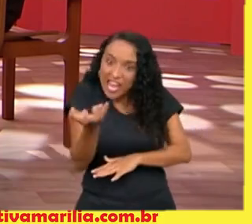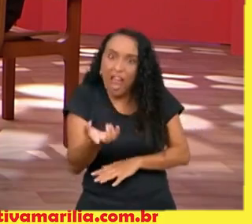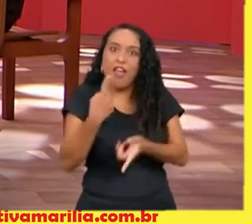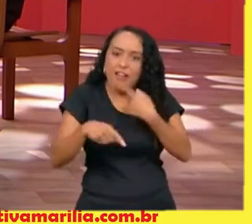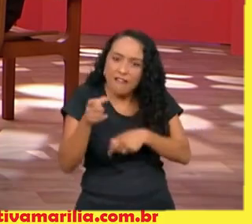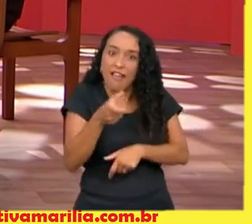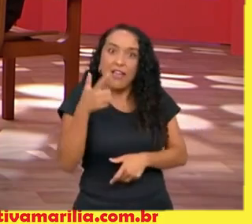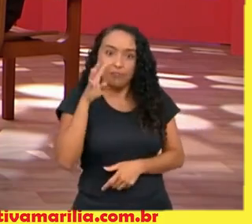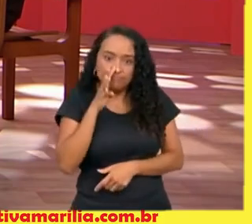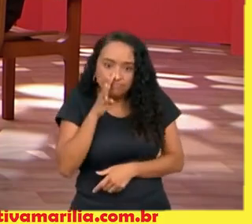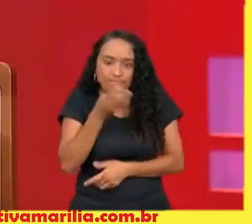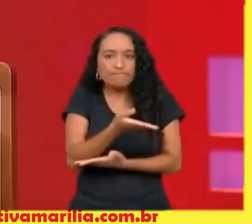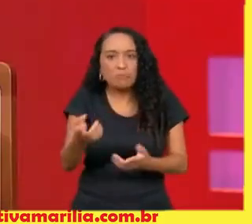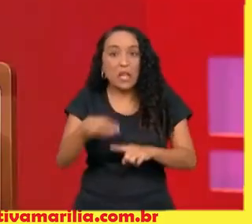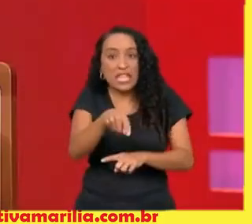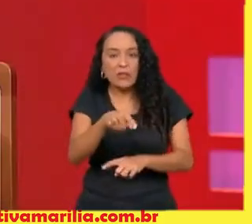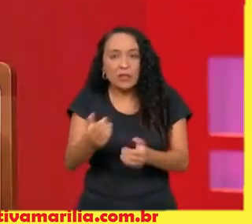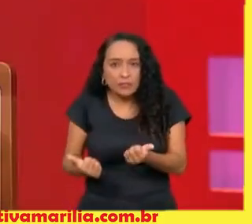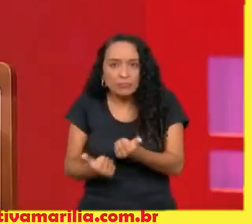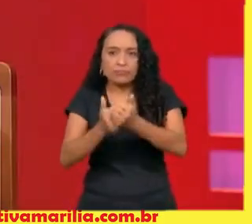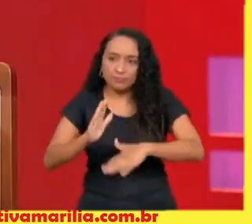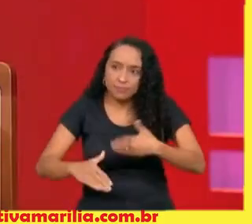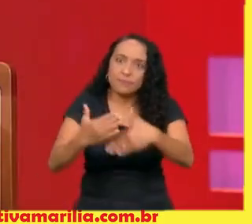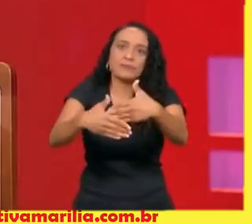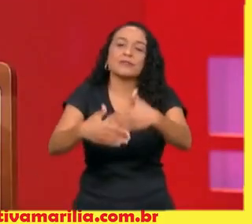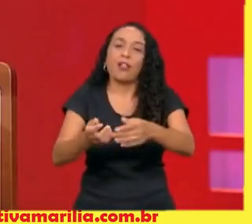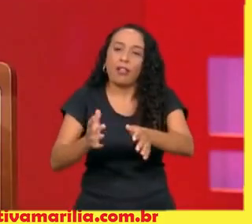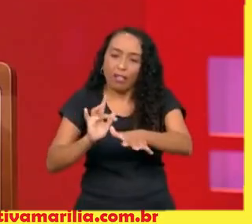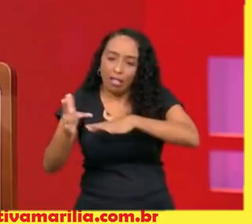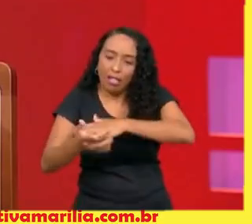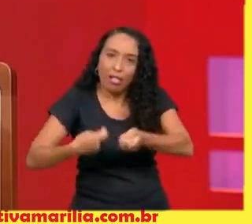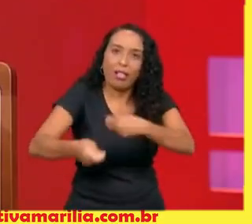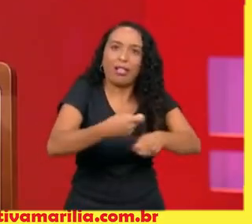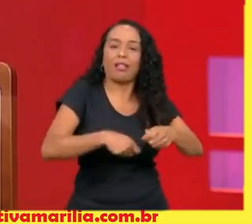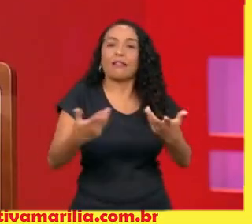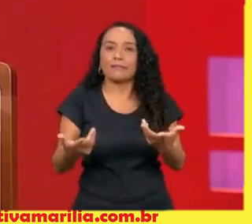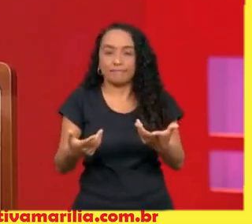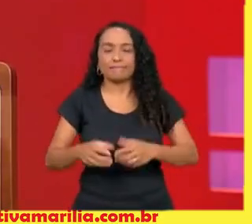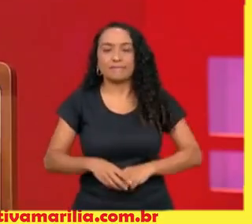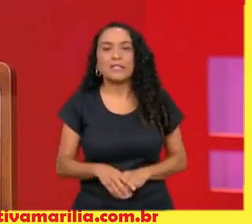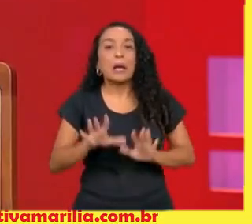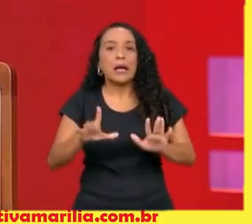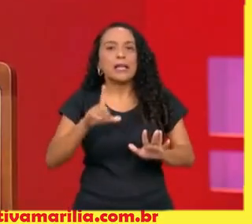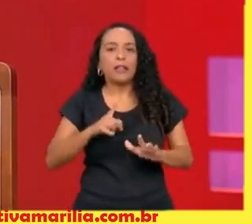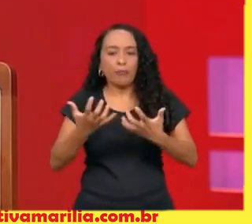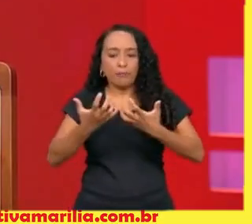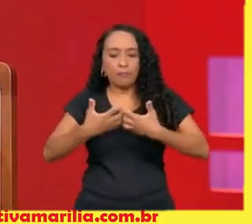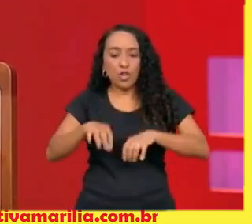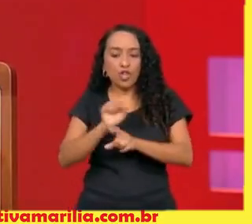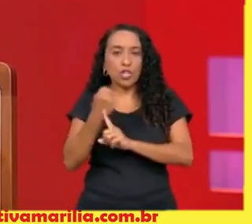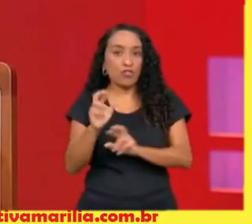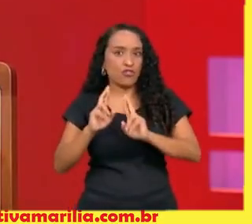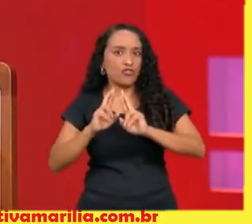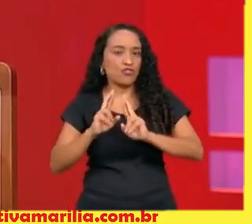circo pegue fogo. Porque é esse engajamento que faz o custo da publicidade aumentar e a maneira como eles ganham dinheiro é essa, né? Exato. Agora, tem uma engenharia social difícil da gente